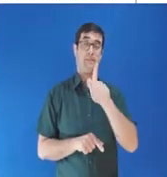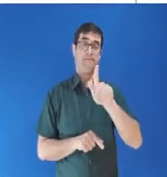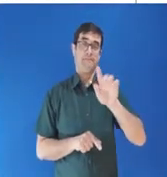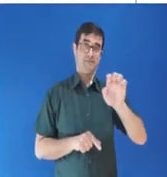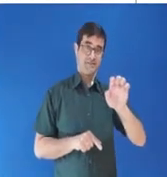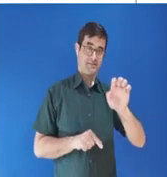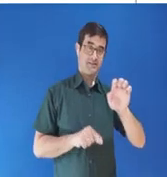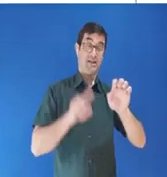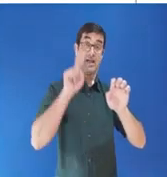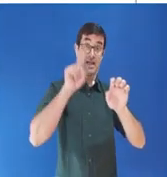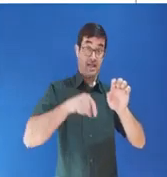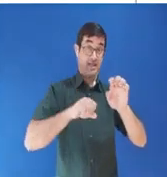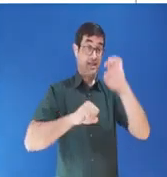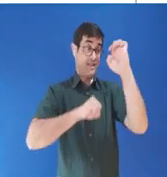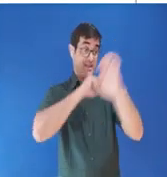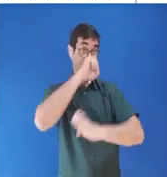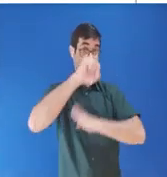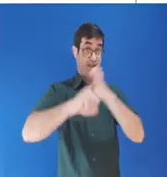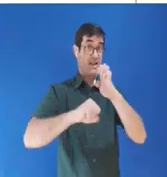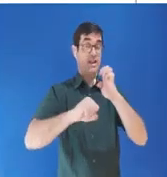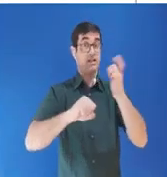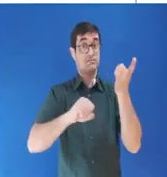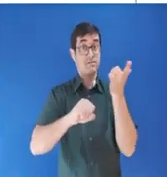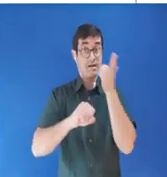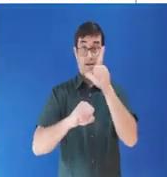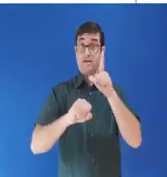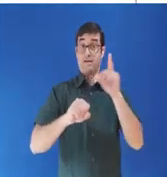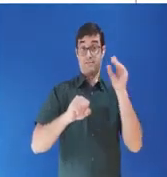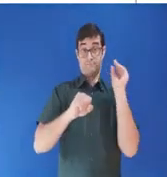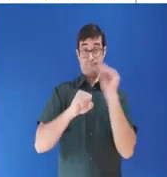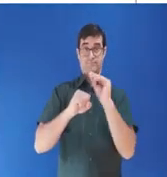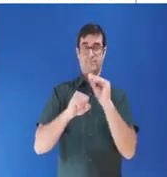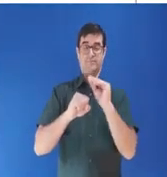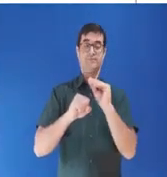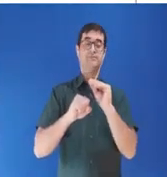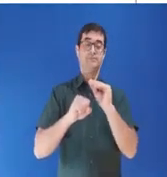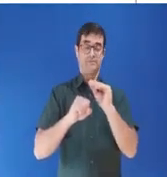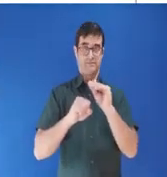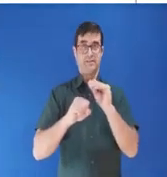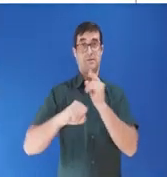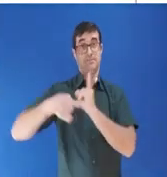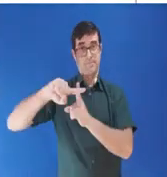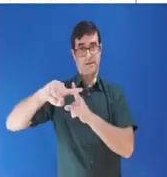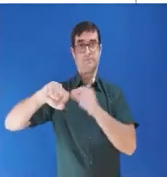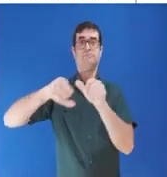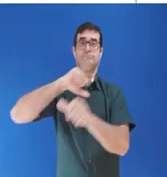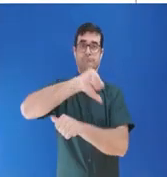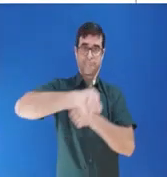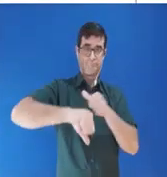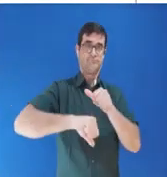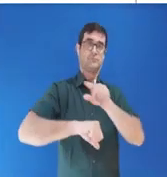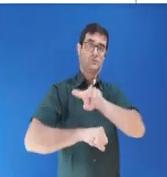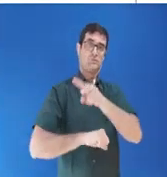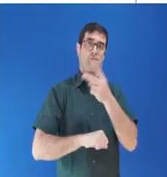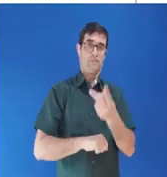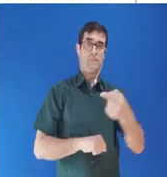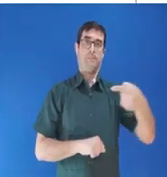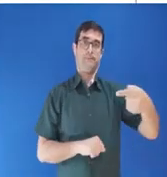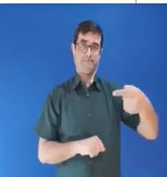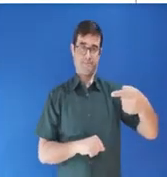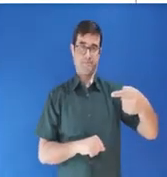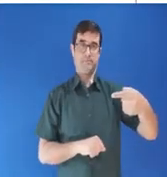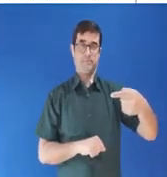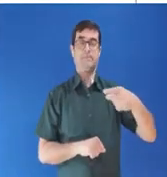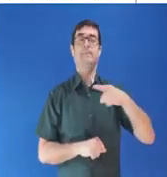é a entalpia de ganho de elétrons, a gente está falando do sinal inverso à afinidade eletrônica. Então existe uma